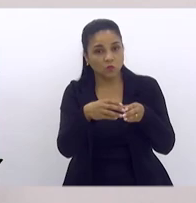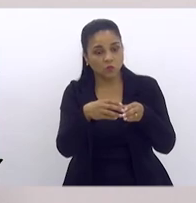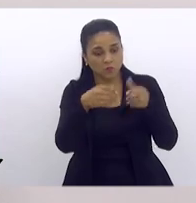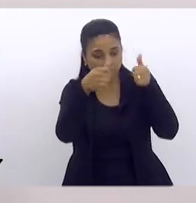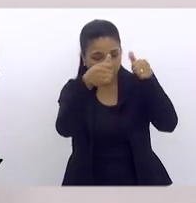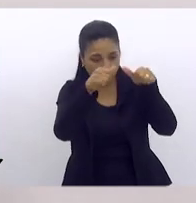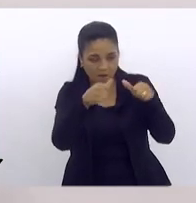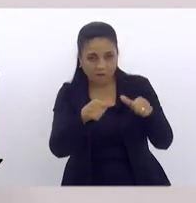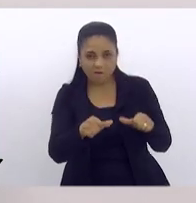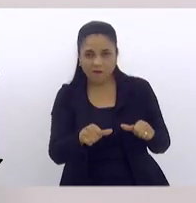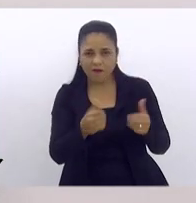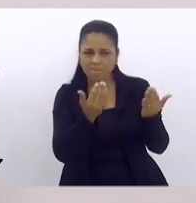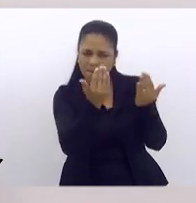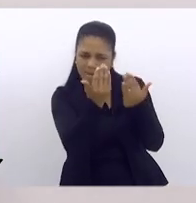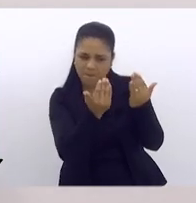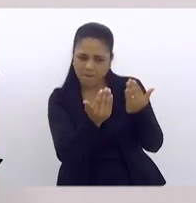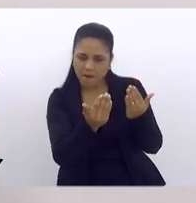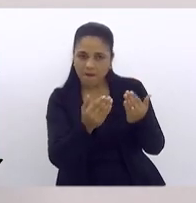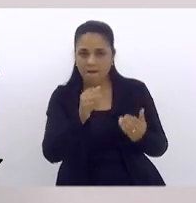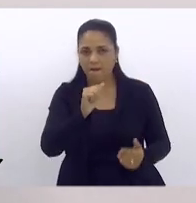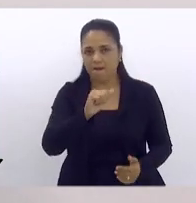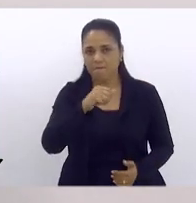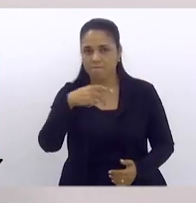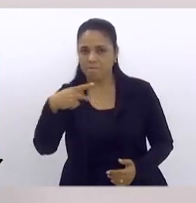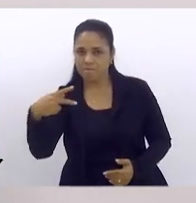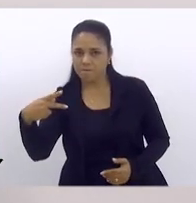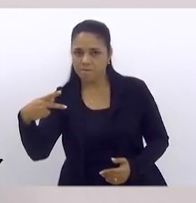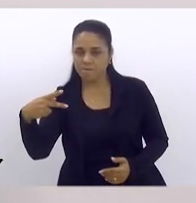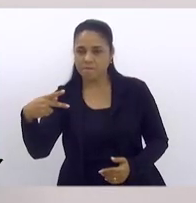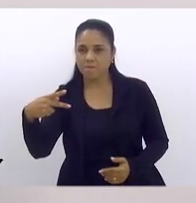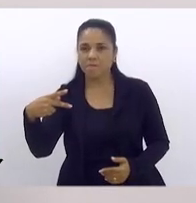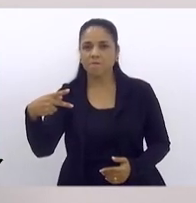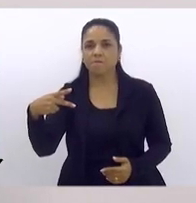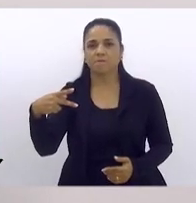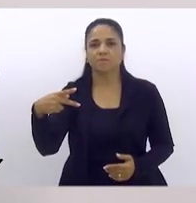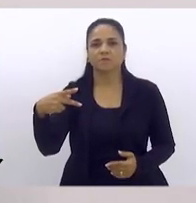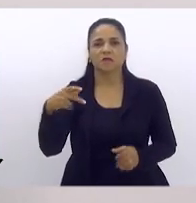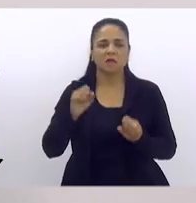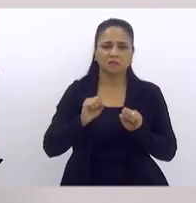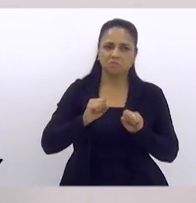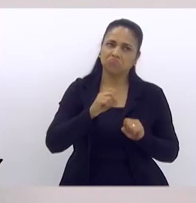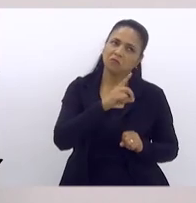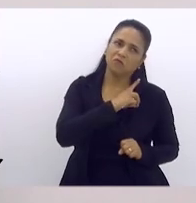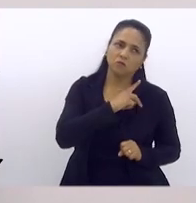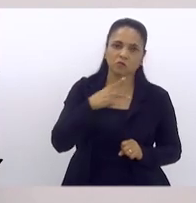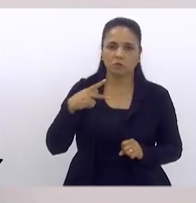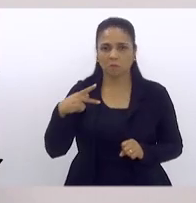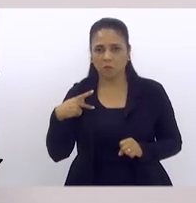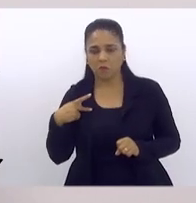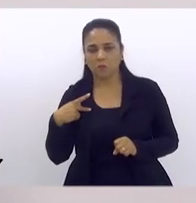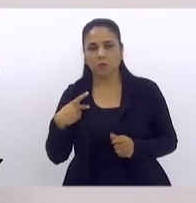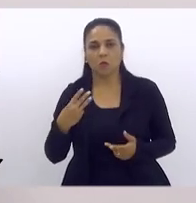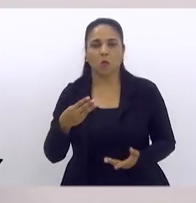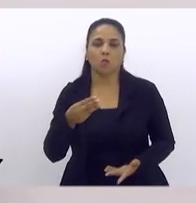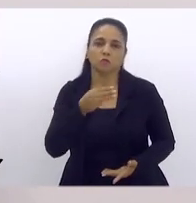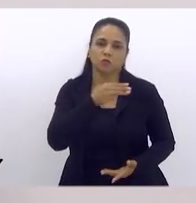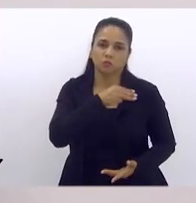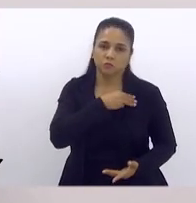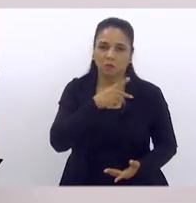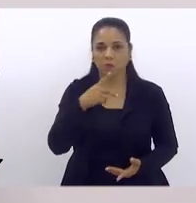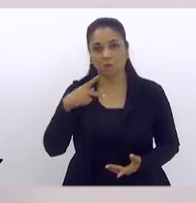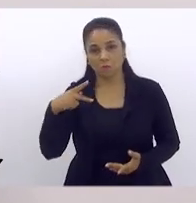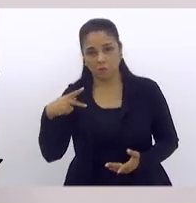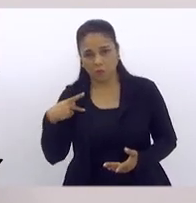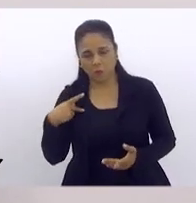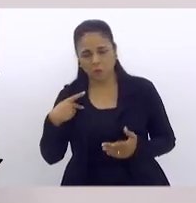avaliasse se esse aplicativo que participasse a defensoria o Ministério Público instituições que